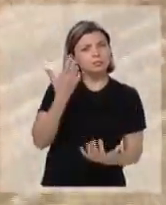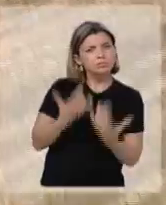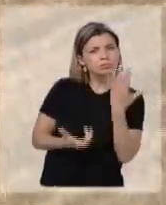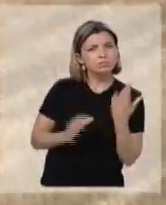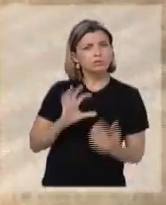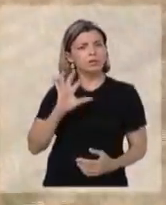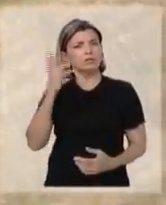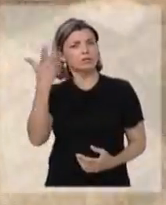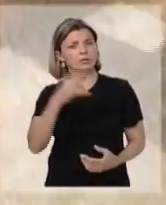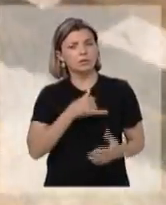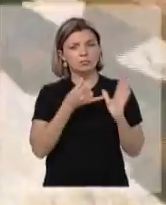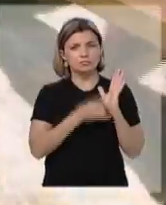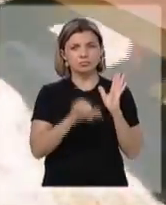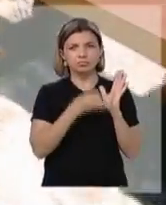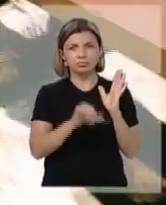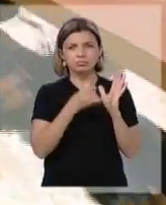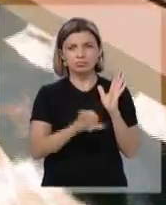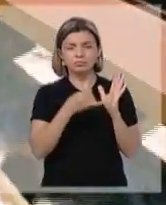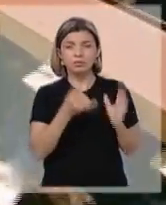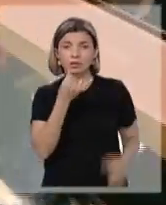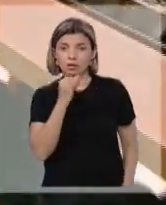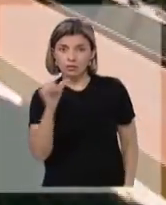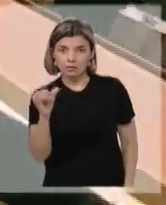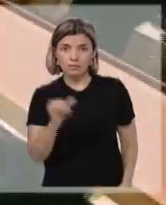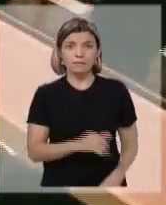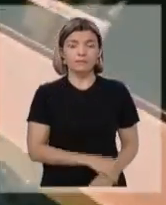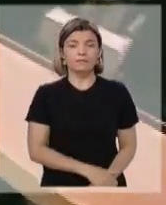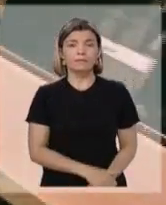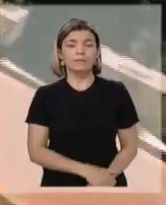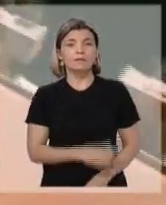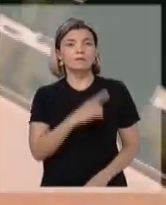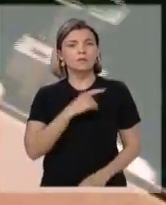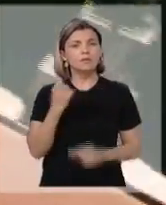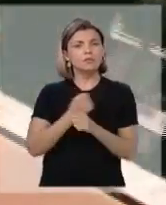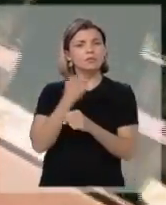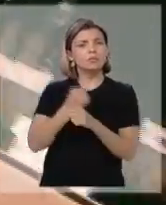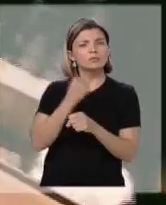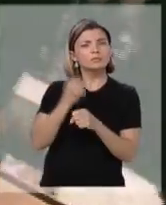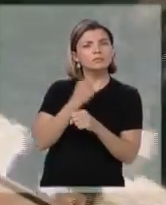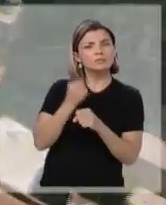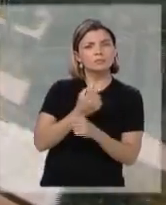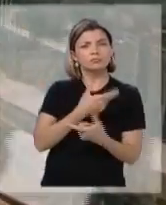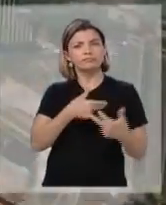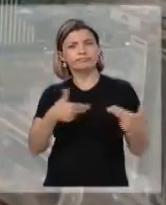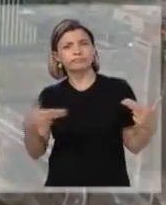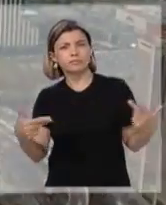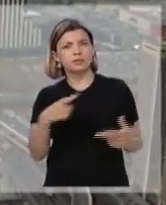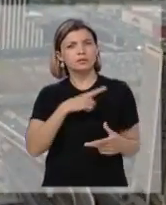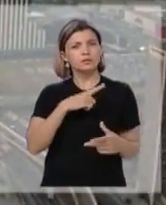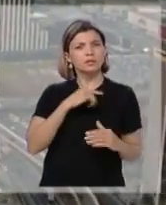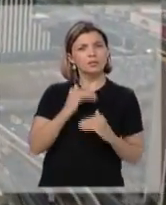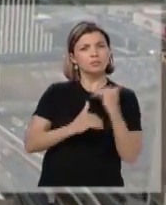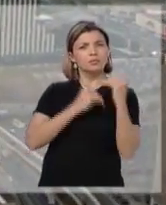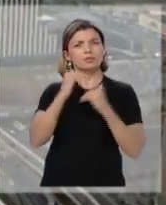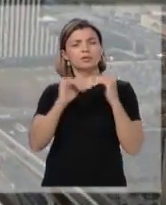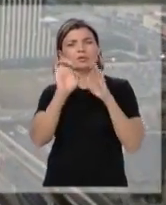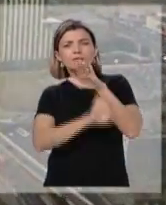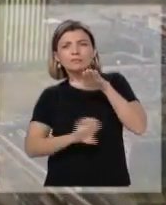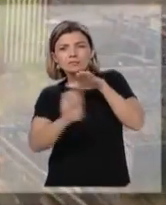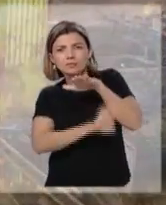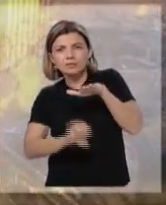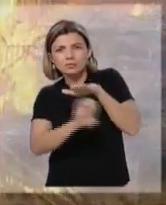são a agropecuária, as usinas de geração de eletricidade, a construção de megalópolis, os